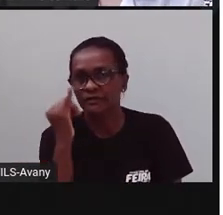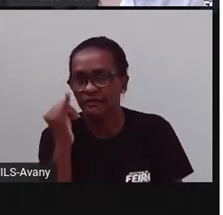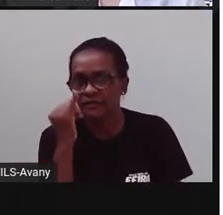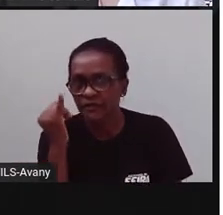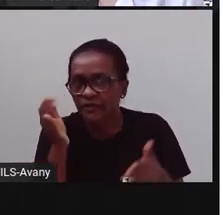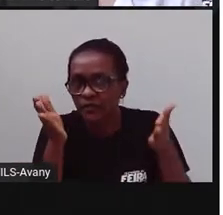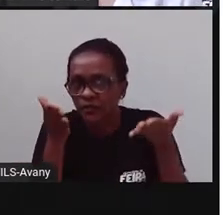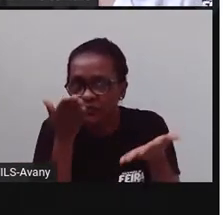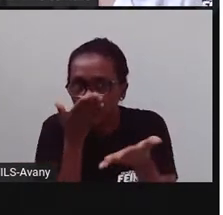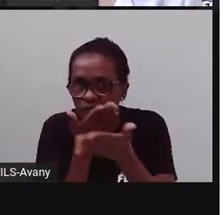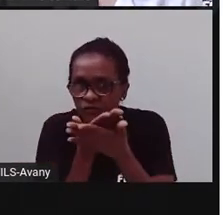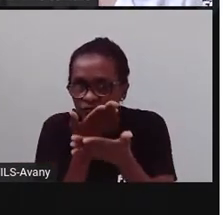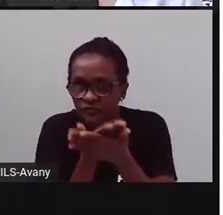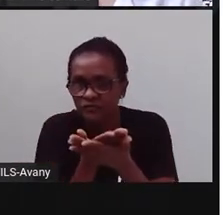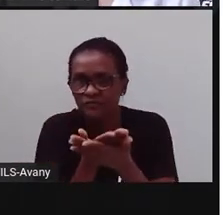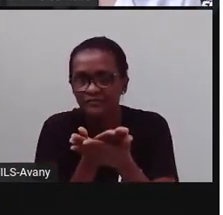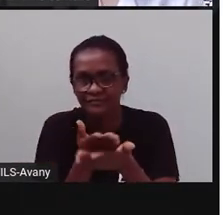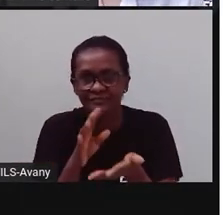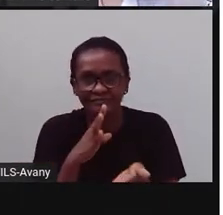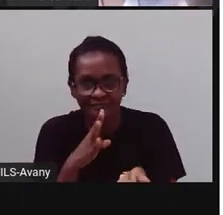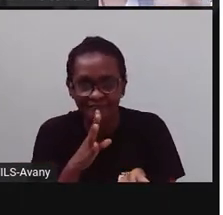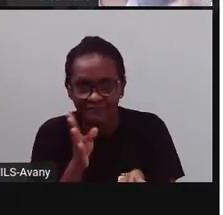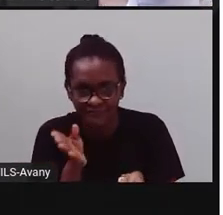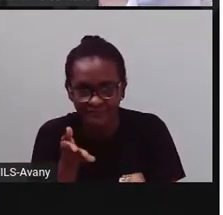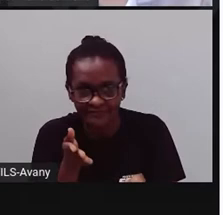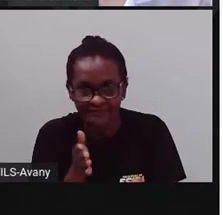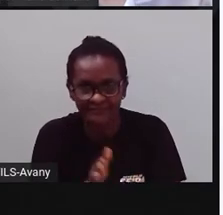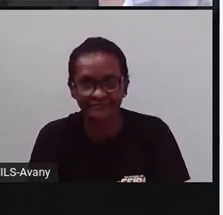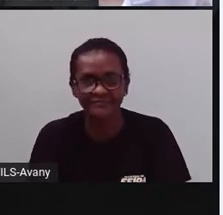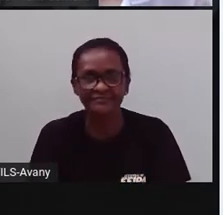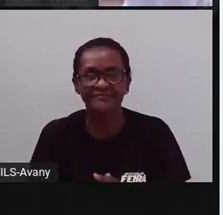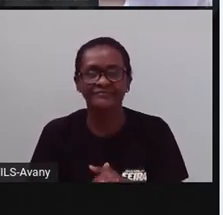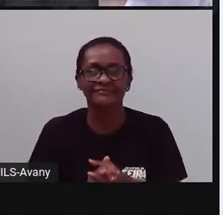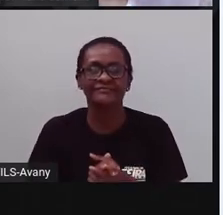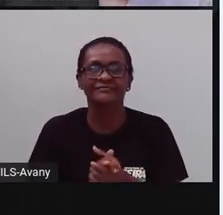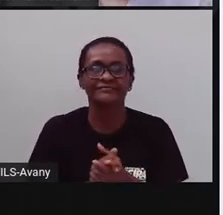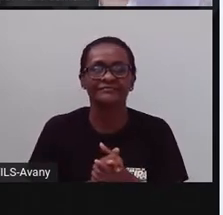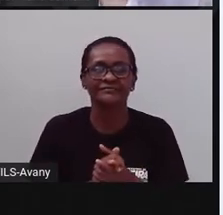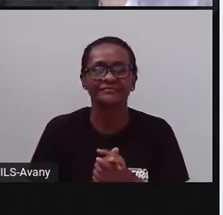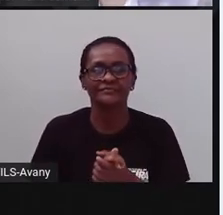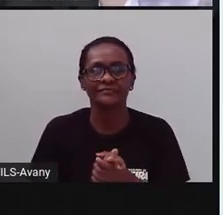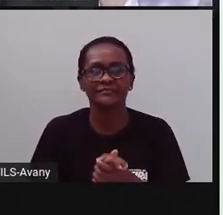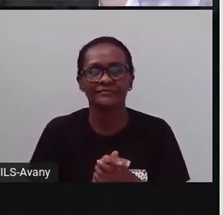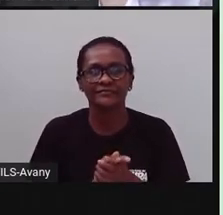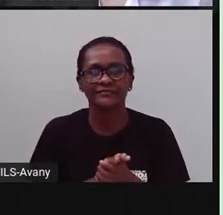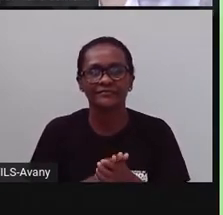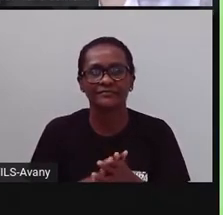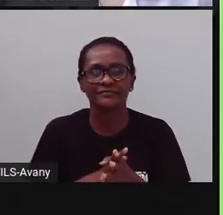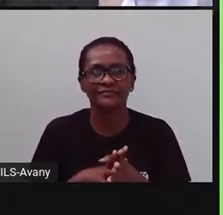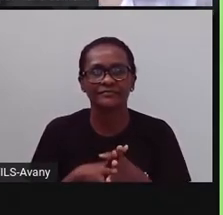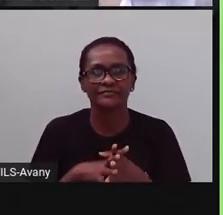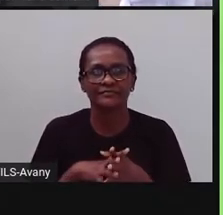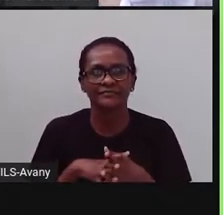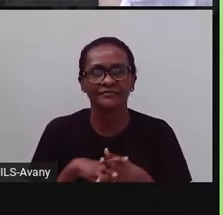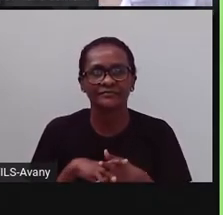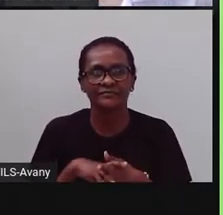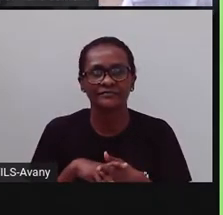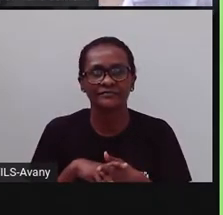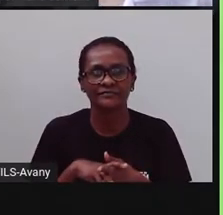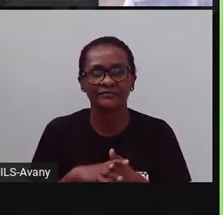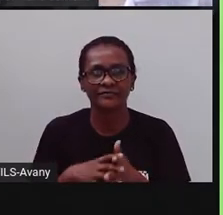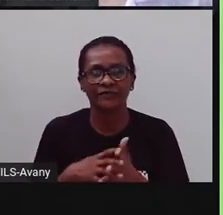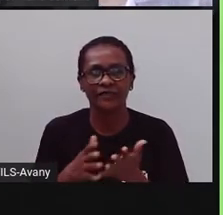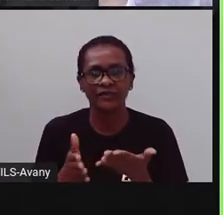aula de hoje então vamos lá conhecer vamos lá então Ó aqui a